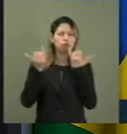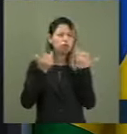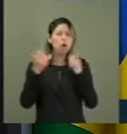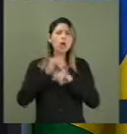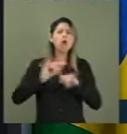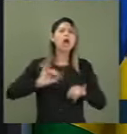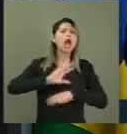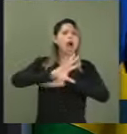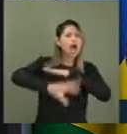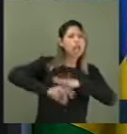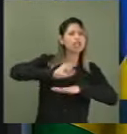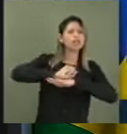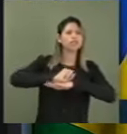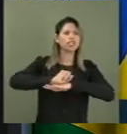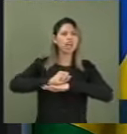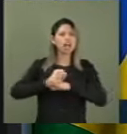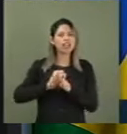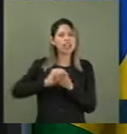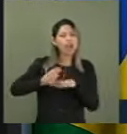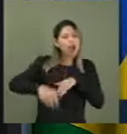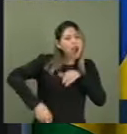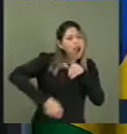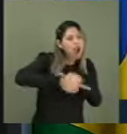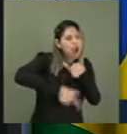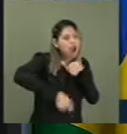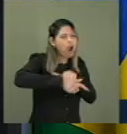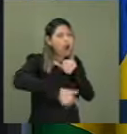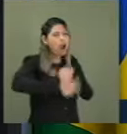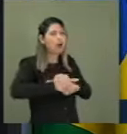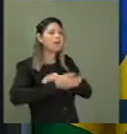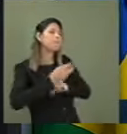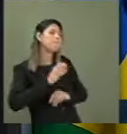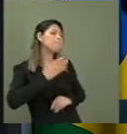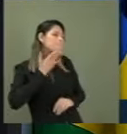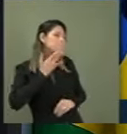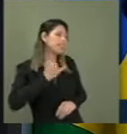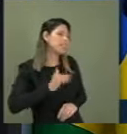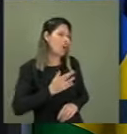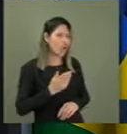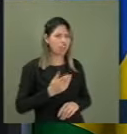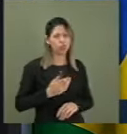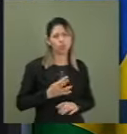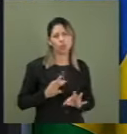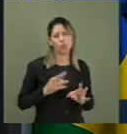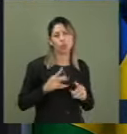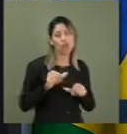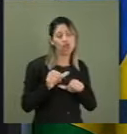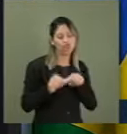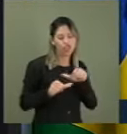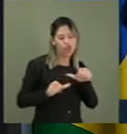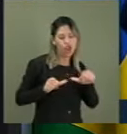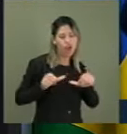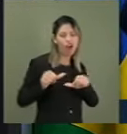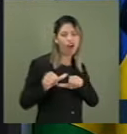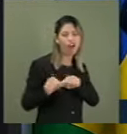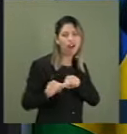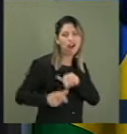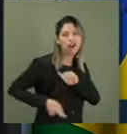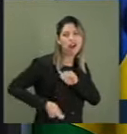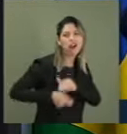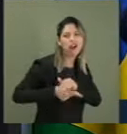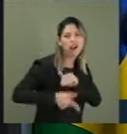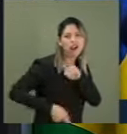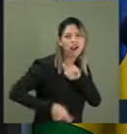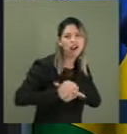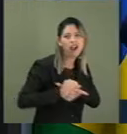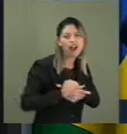desviaram bilhões de reais. Tudo isso por carguinho. Tudo isso para cooptação, o toma